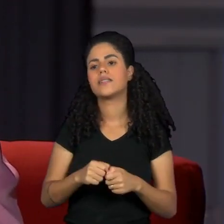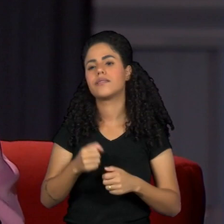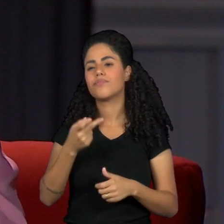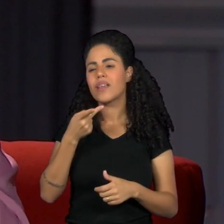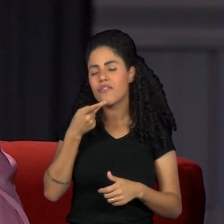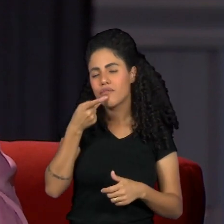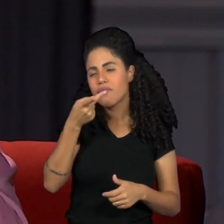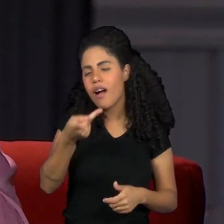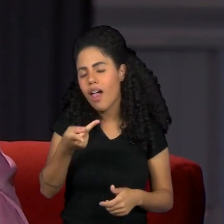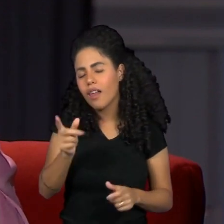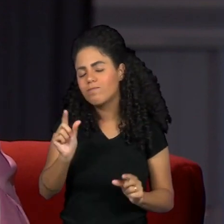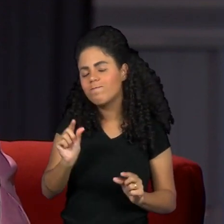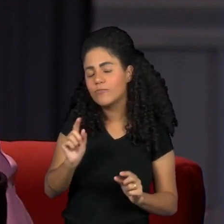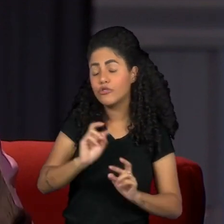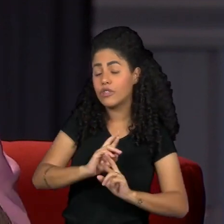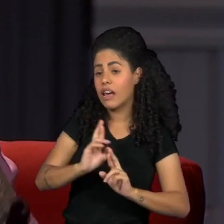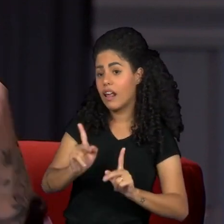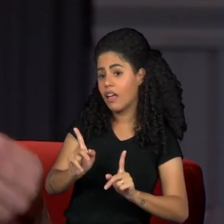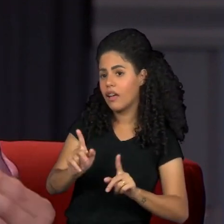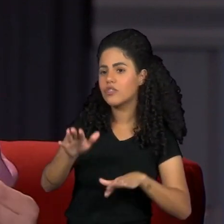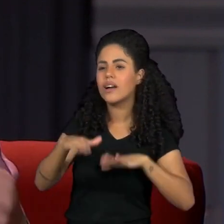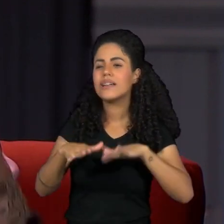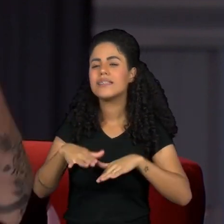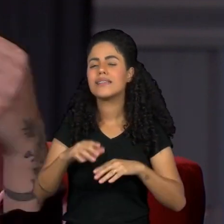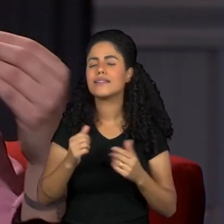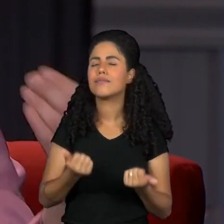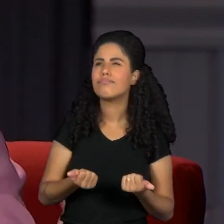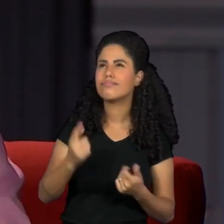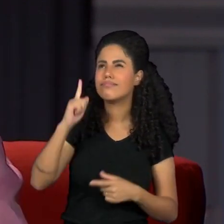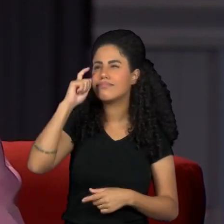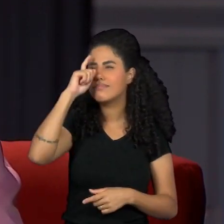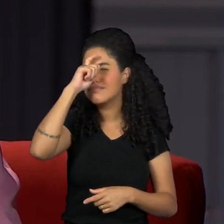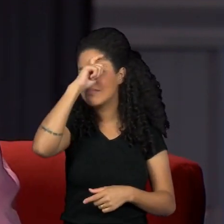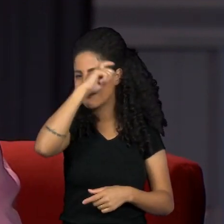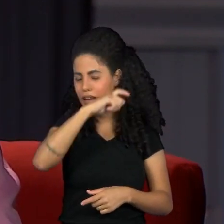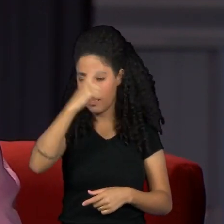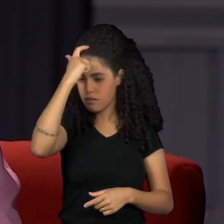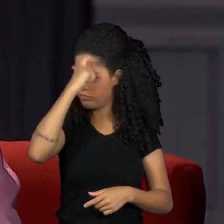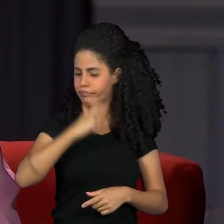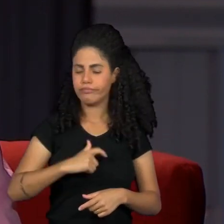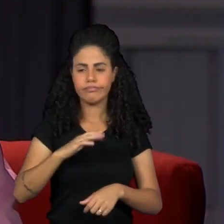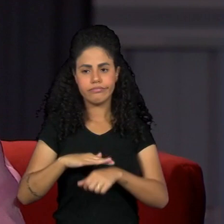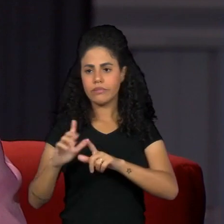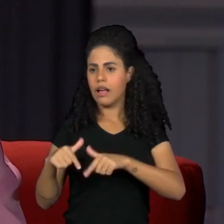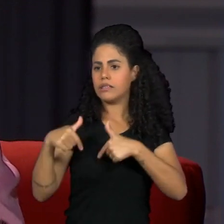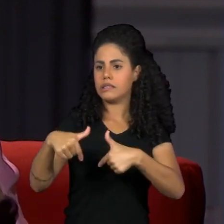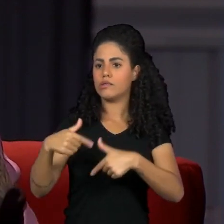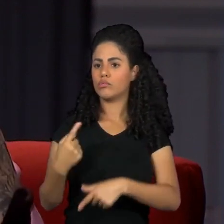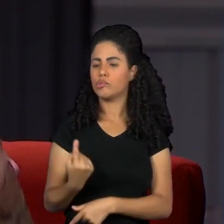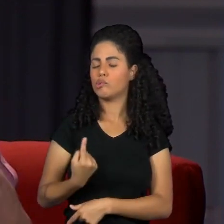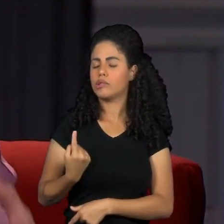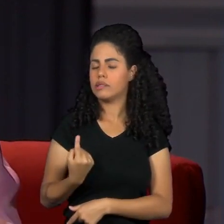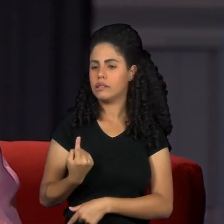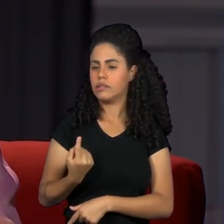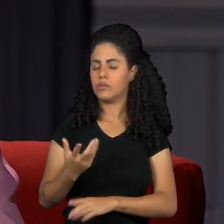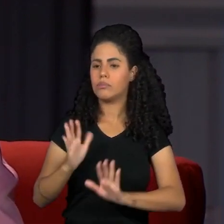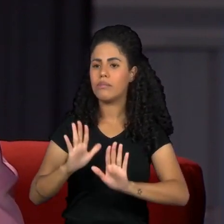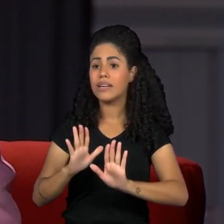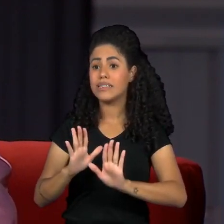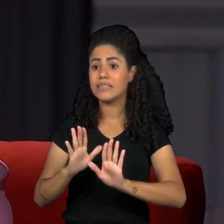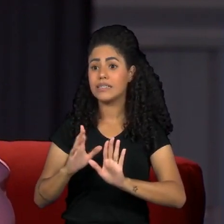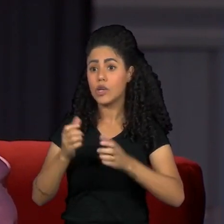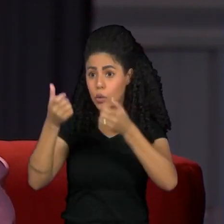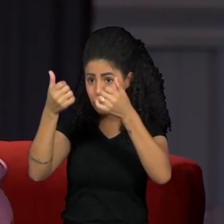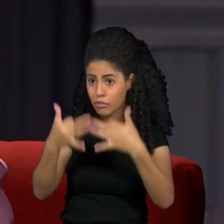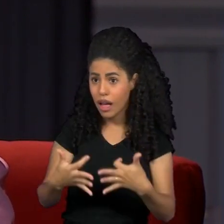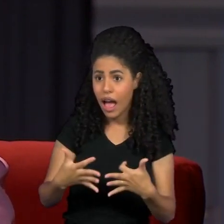infância, pode ter maior dificuldade, às vezes, na sua autonomia. Tá? Mas é complicado falar, porque eu